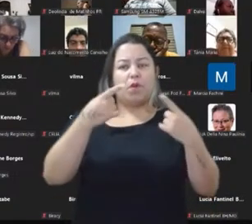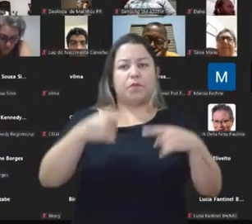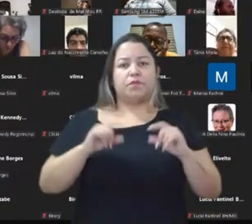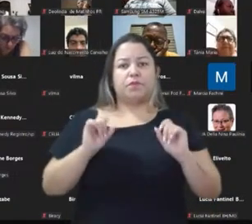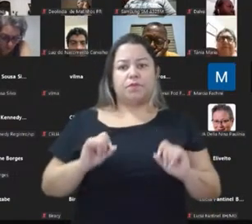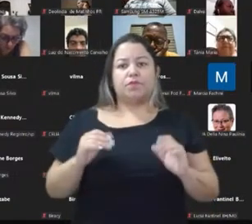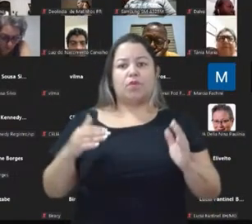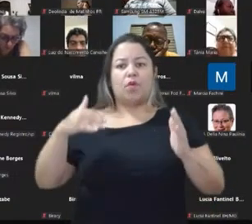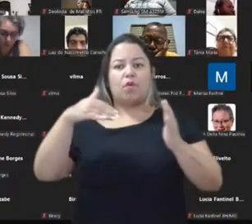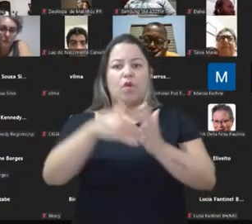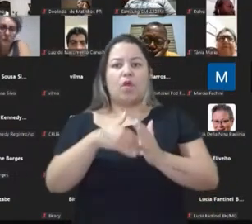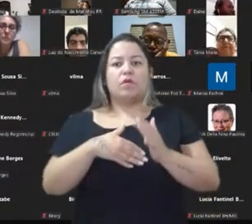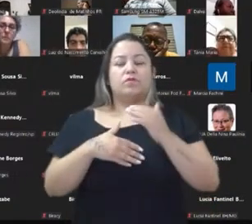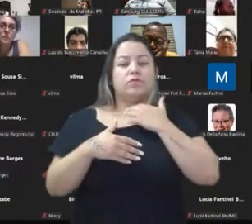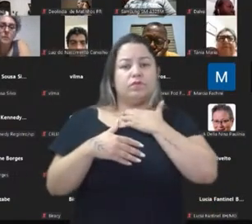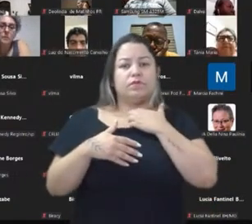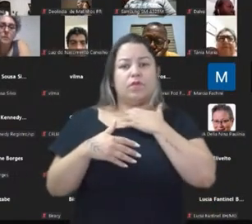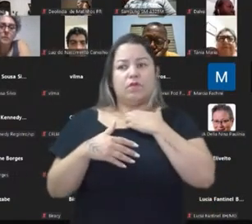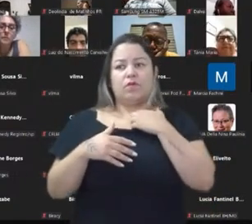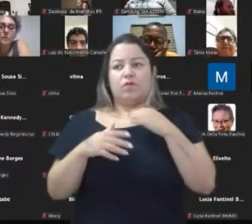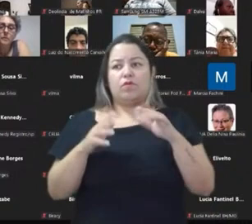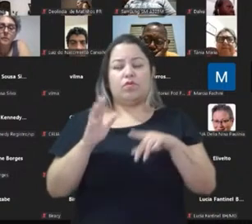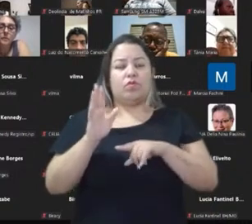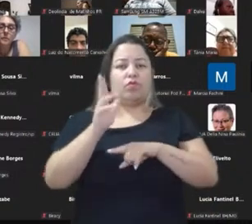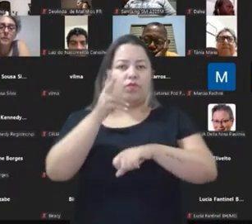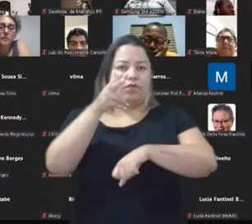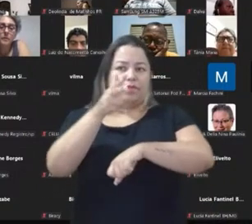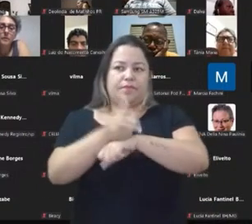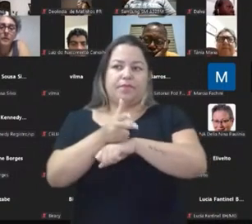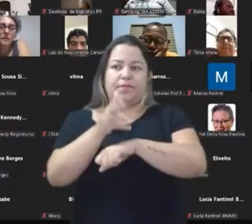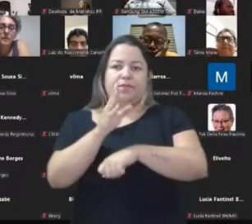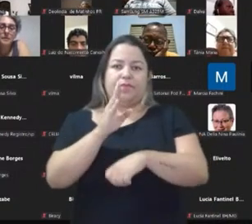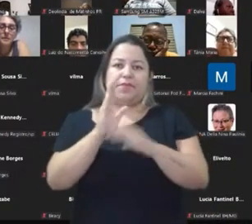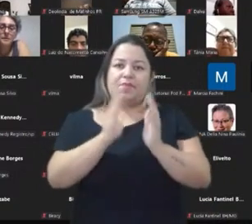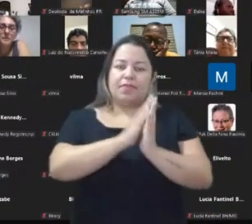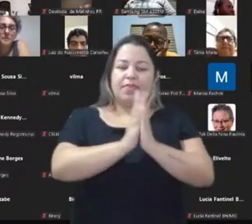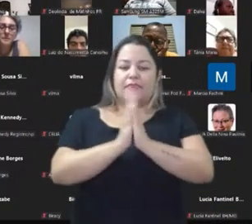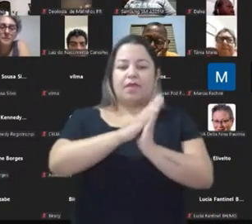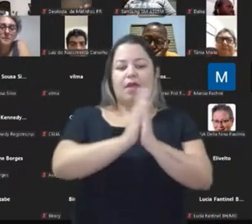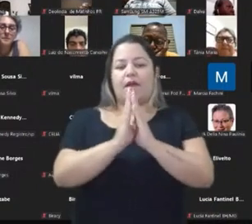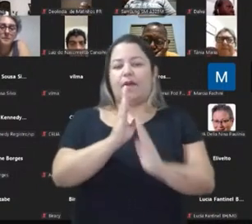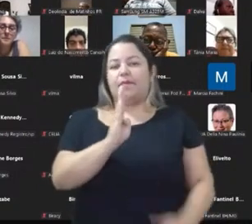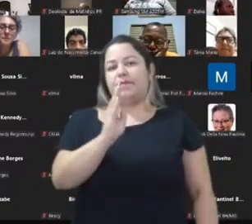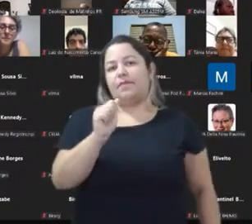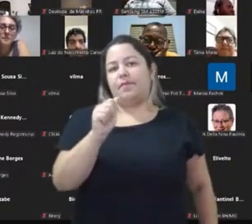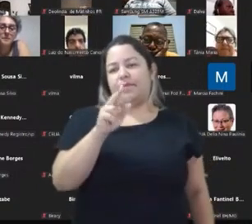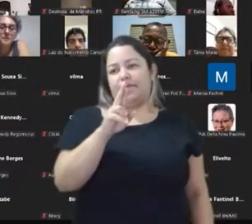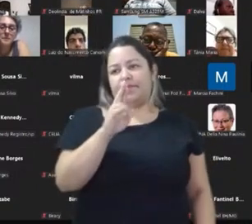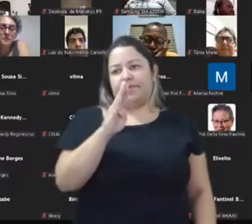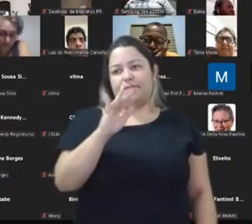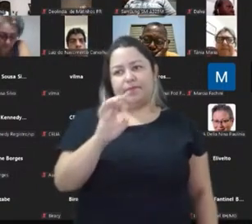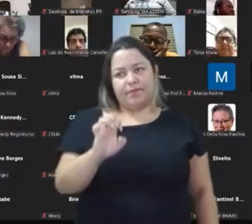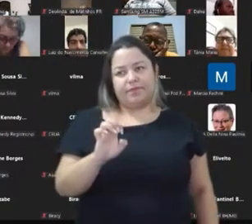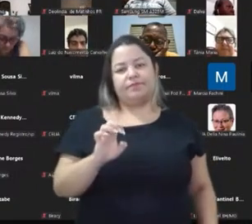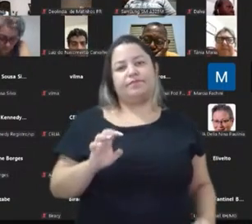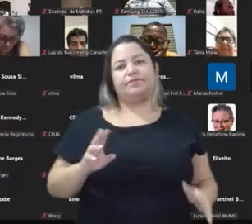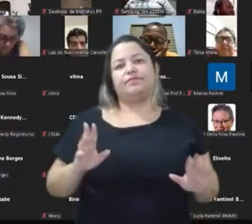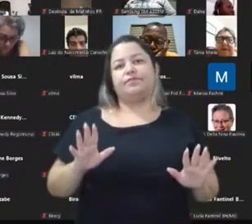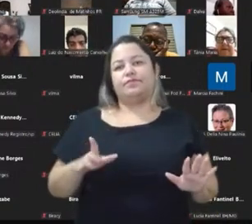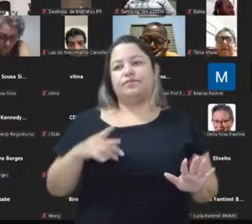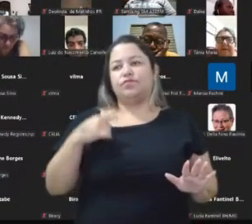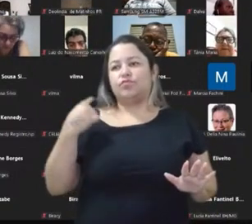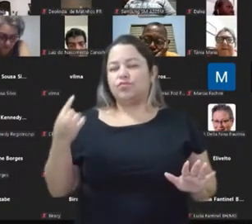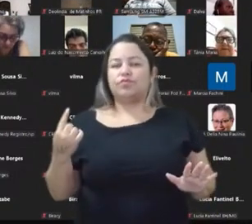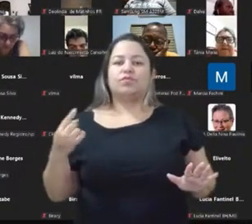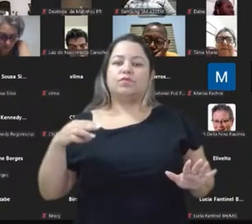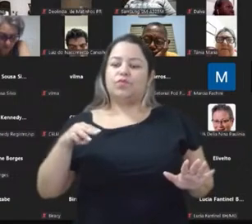último meme do momento como o filme da Barbie e posta cara parece aquela coisa de empresa quando usa meme né assim morreu meme morreu a